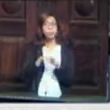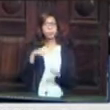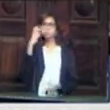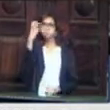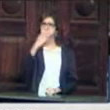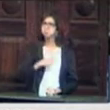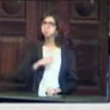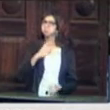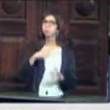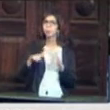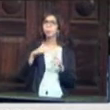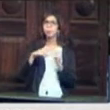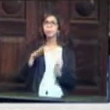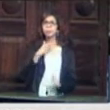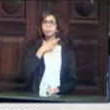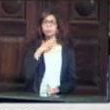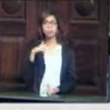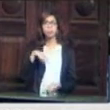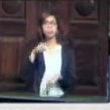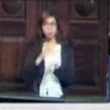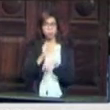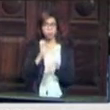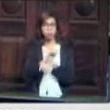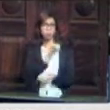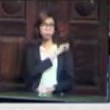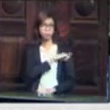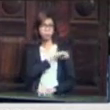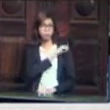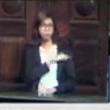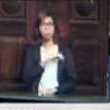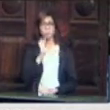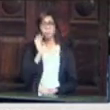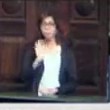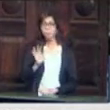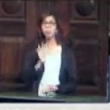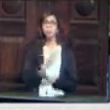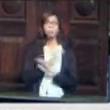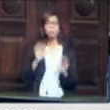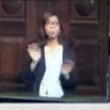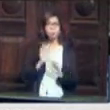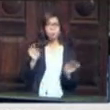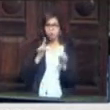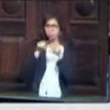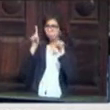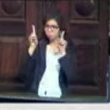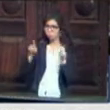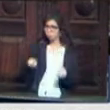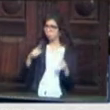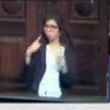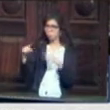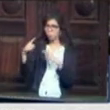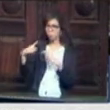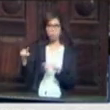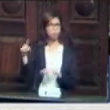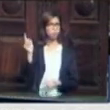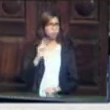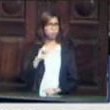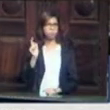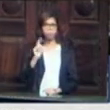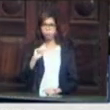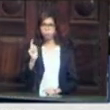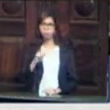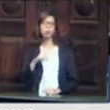econômica que assola o Estado do Rio de Janeiro. Mas não foram apenas os servidores que foram atingidos, seja com a